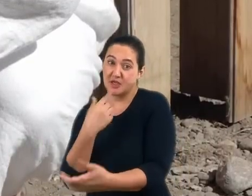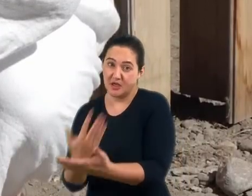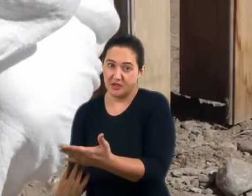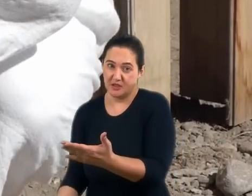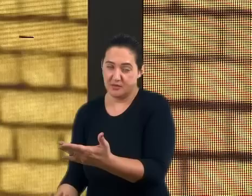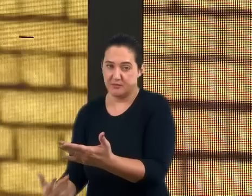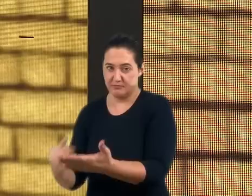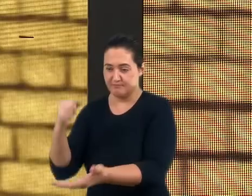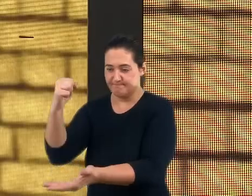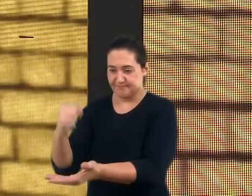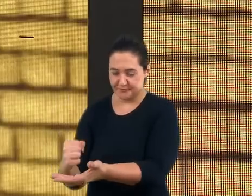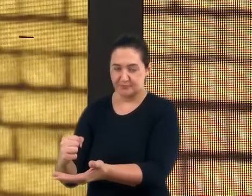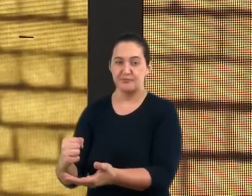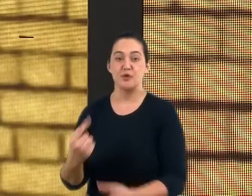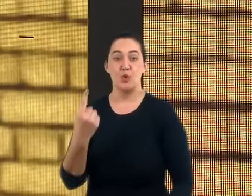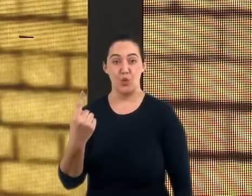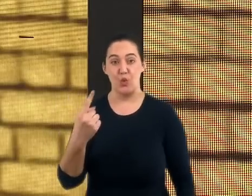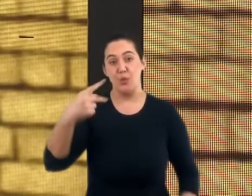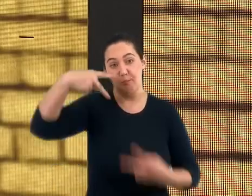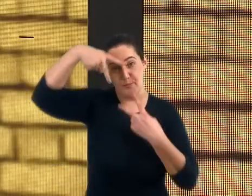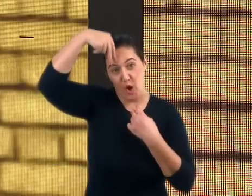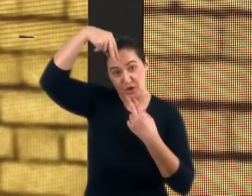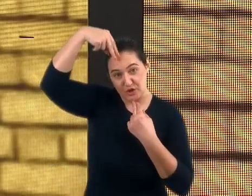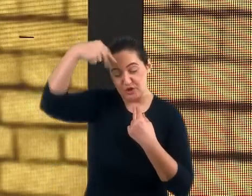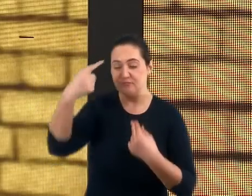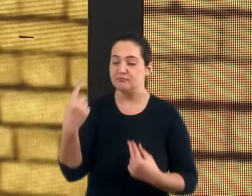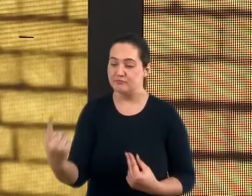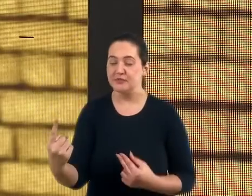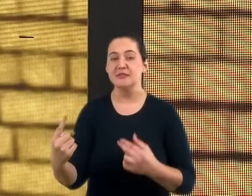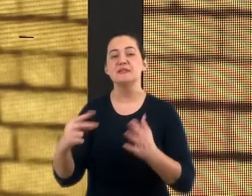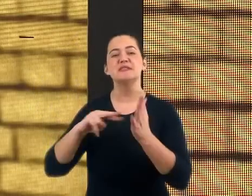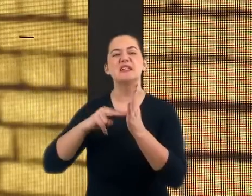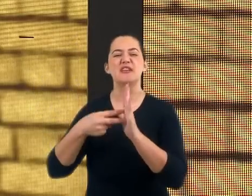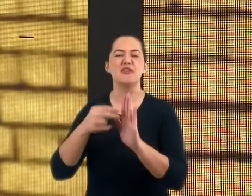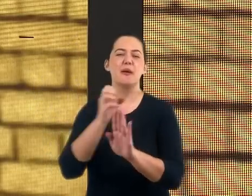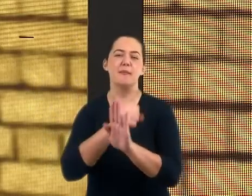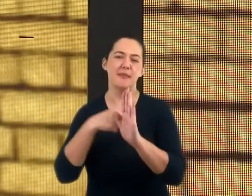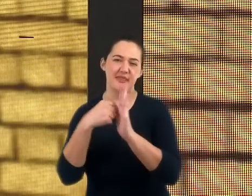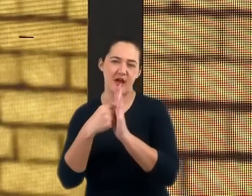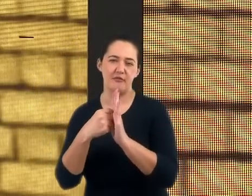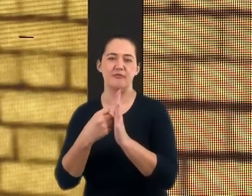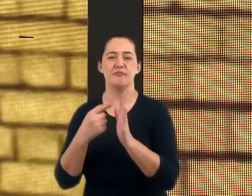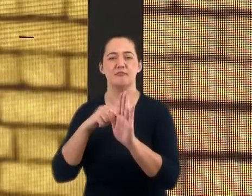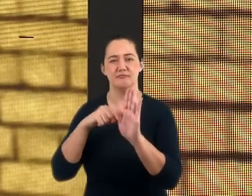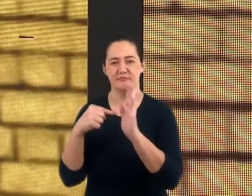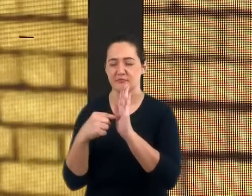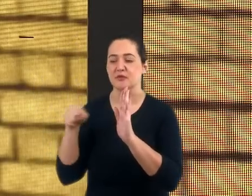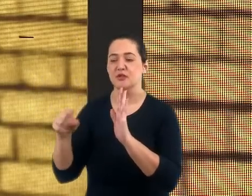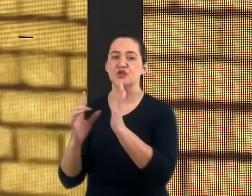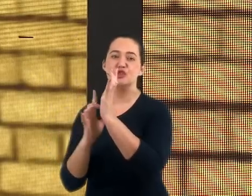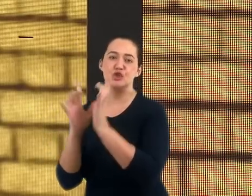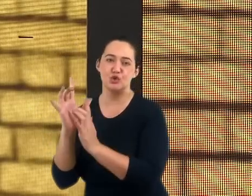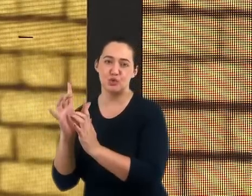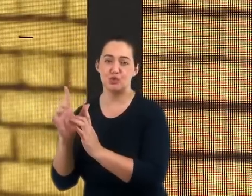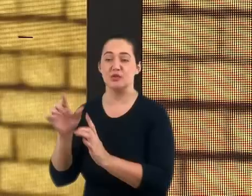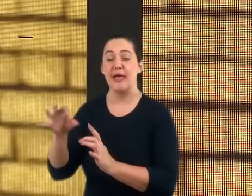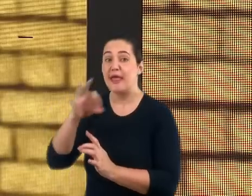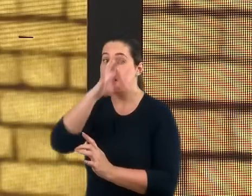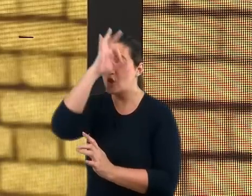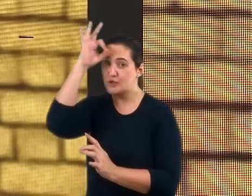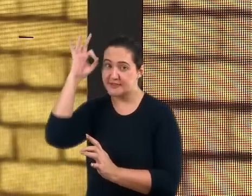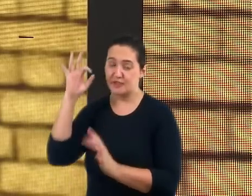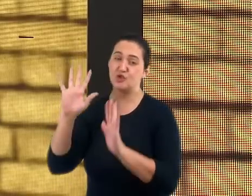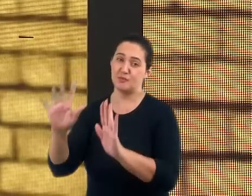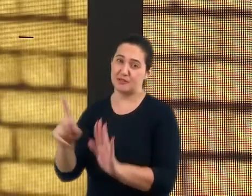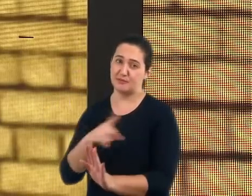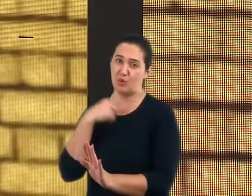versículo 11. Portanto, este primeiro bode representava Jesus, que como ele era inocente, mas acabou